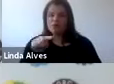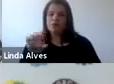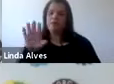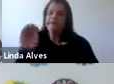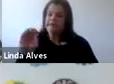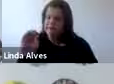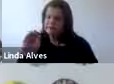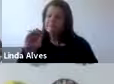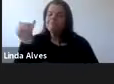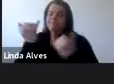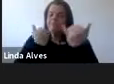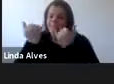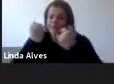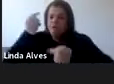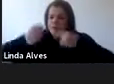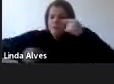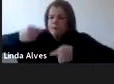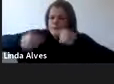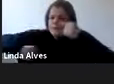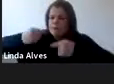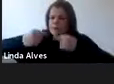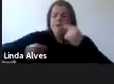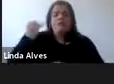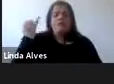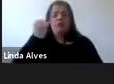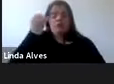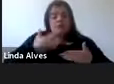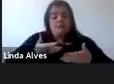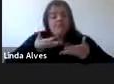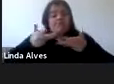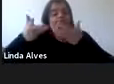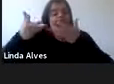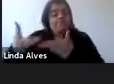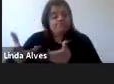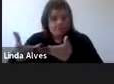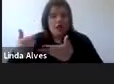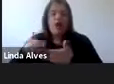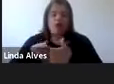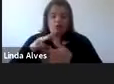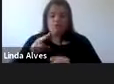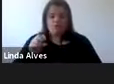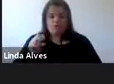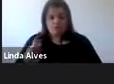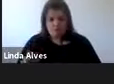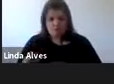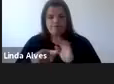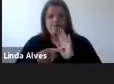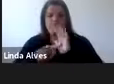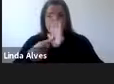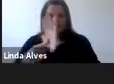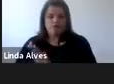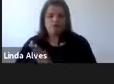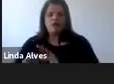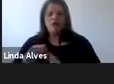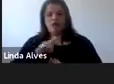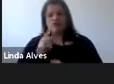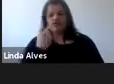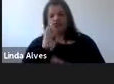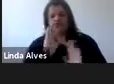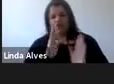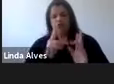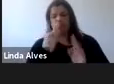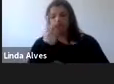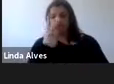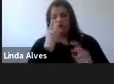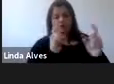importante, e aí eu tive a honra de receber esse convite e estar representando a CNTM nesse fórum também. Nós tivemos 2 reuniões